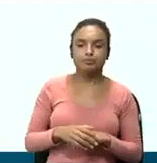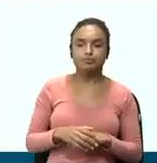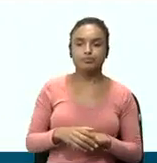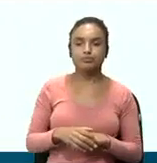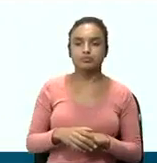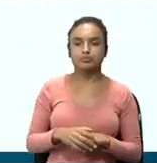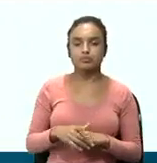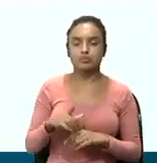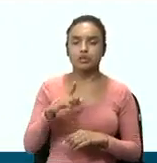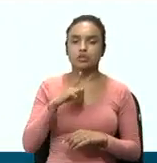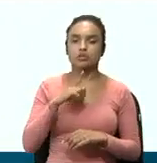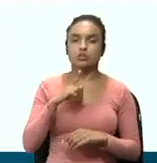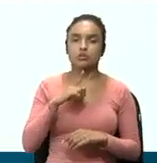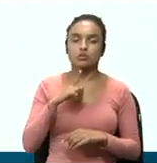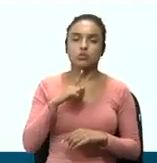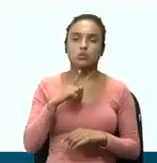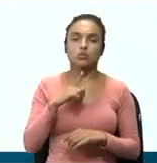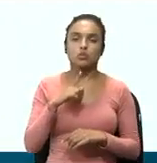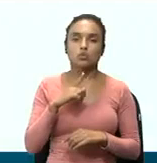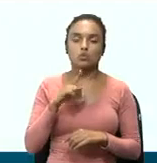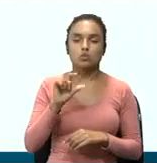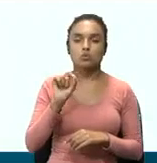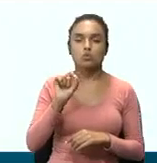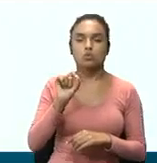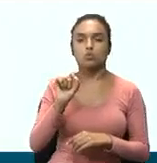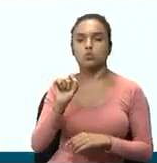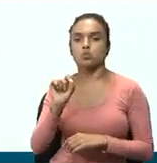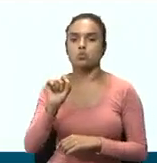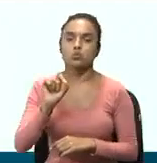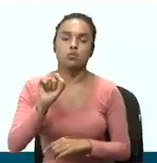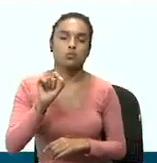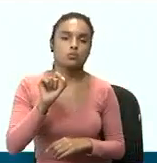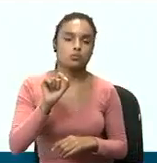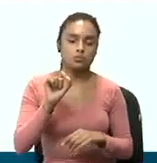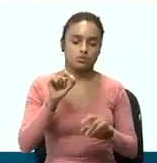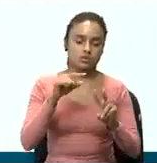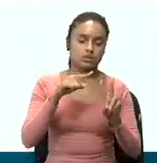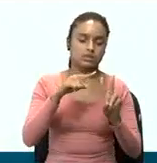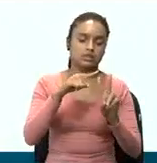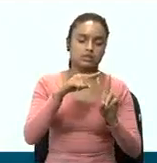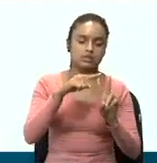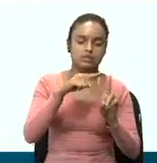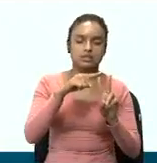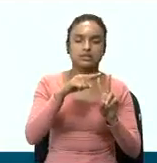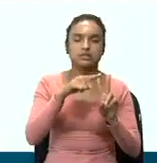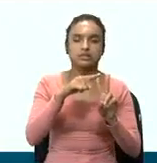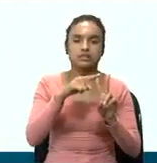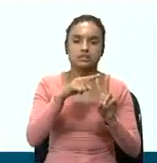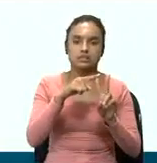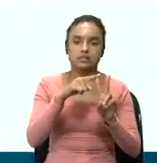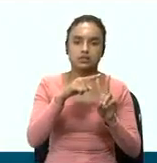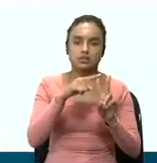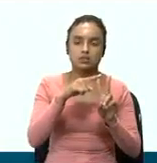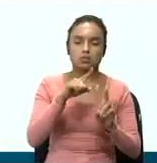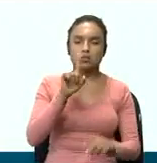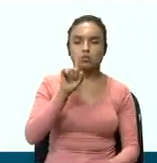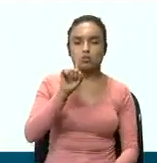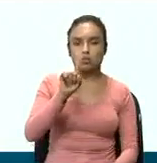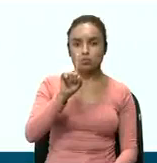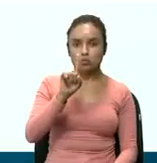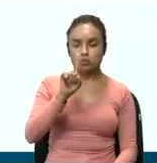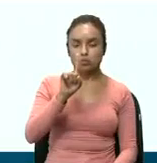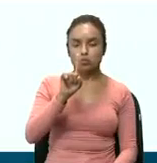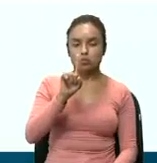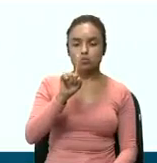então, consequentemente, que a raiz, que seria a série, né, de 1